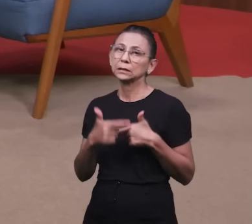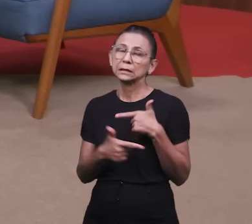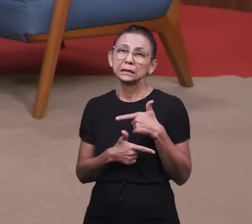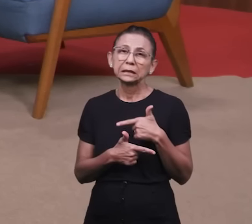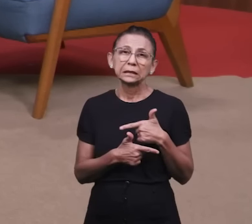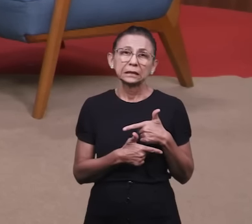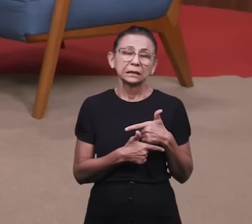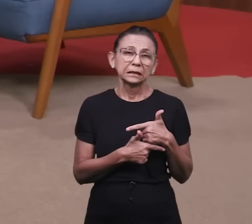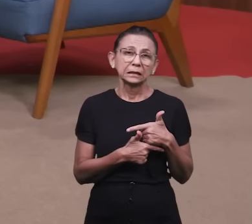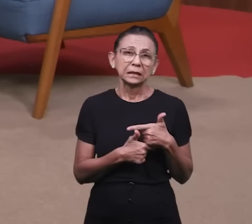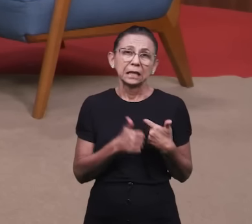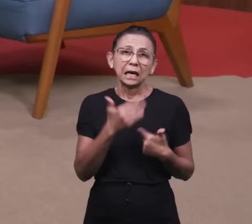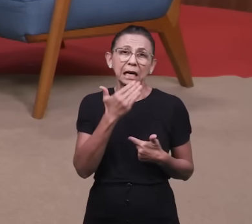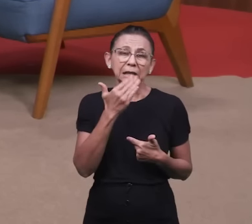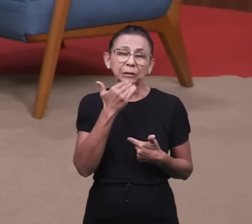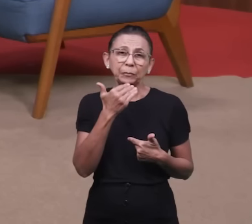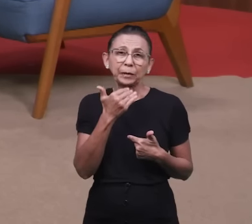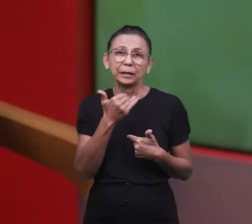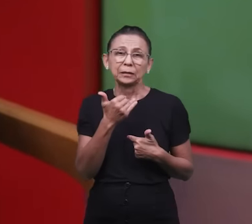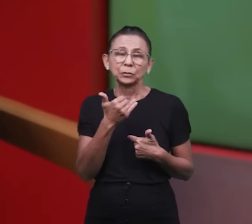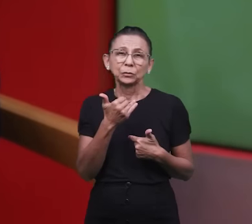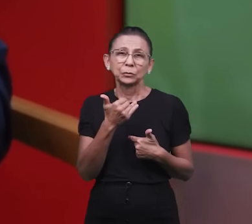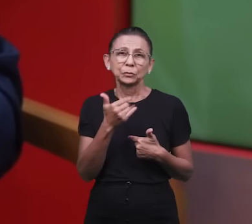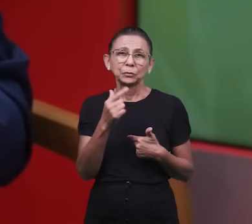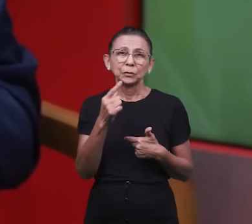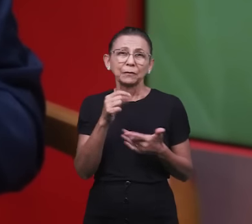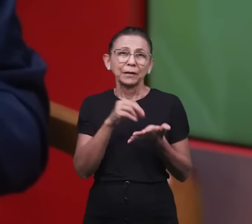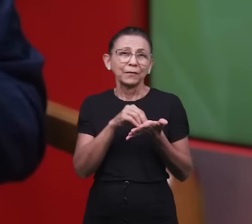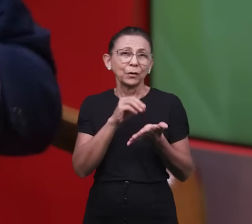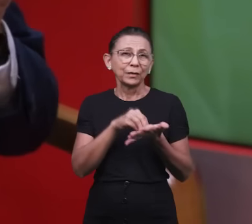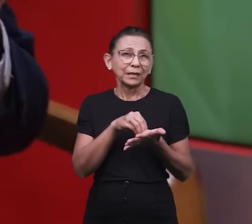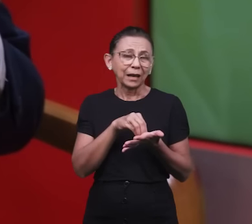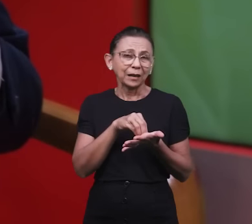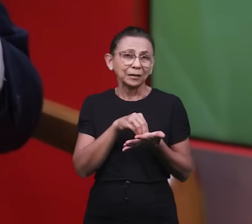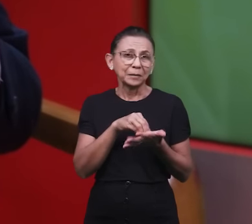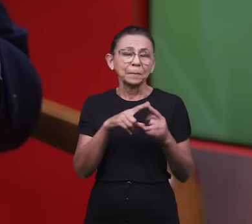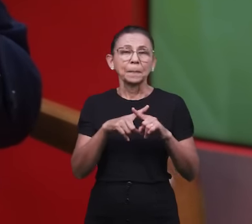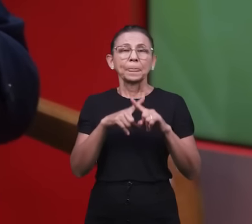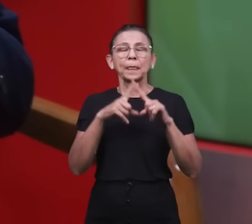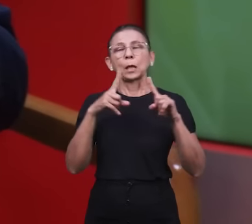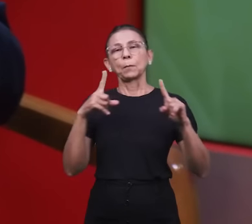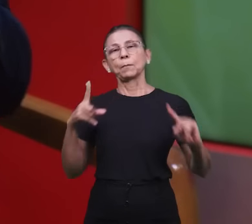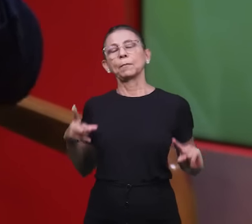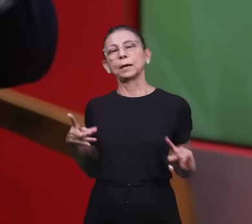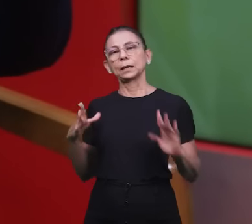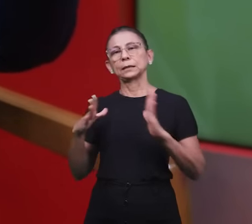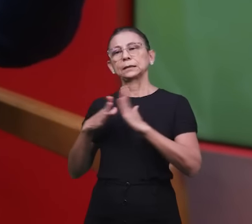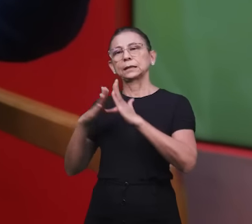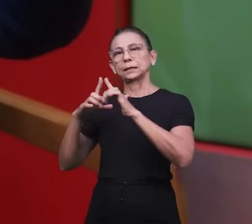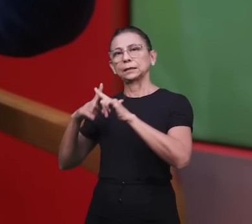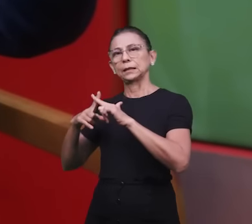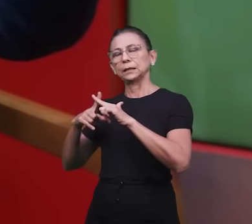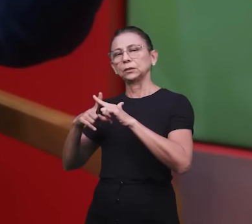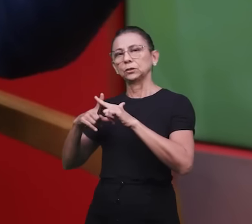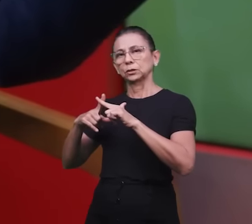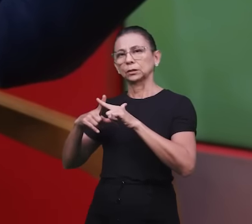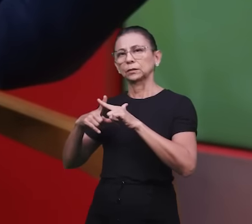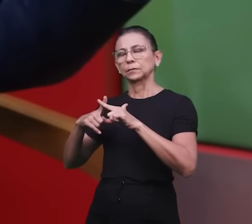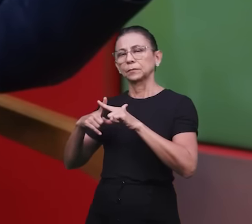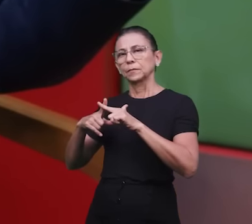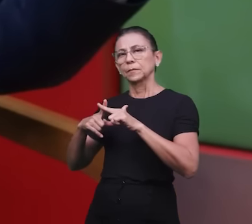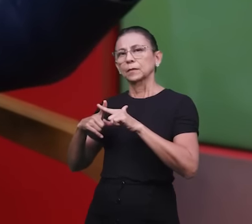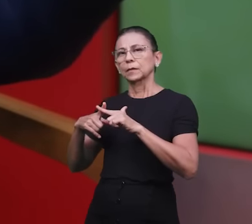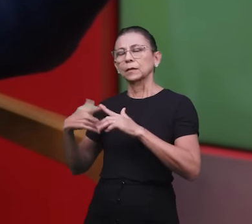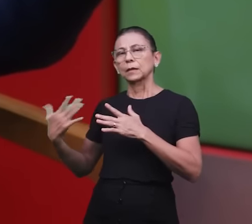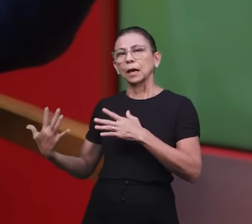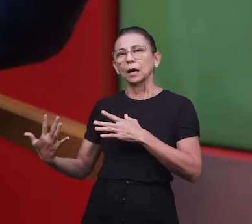a escassez de alimentos agora ela está preservada porque que a igreja está guardada debaixo do sangue